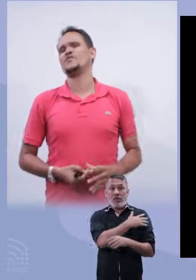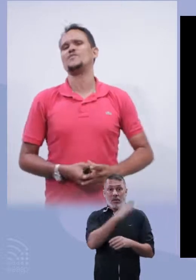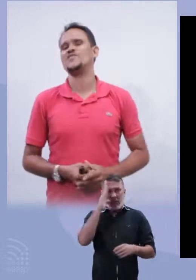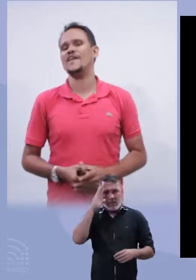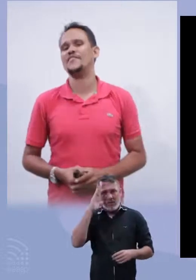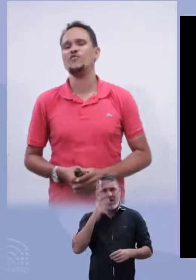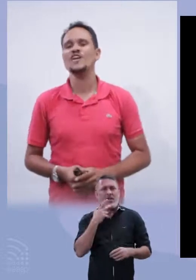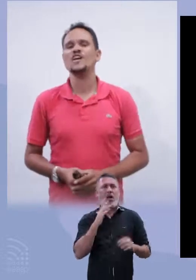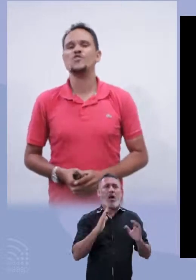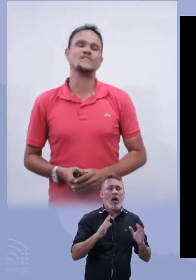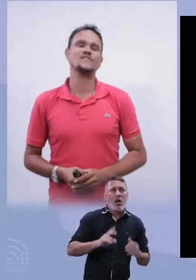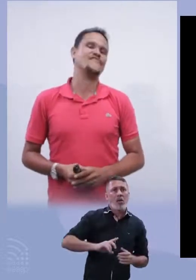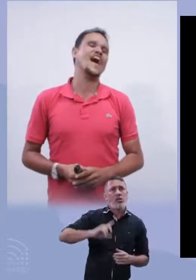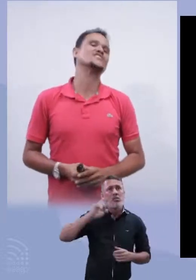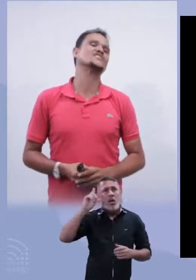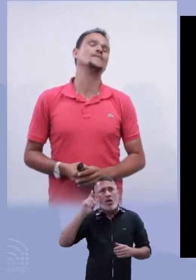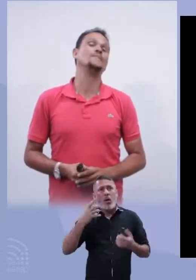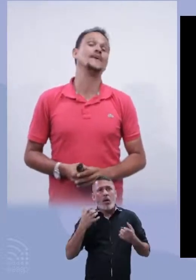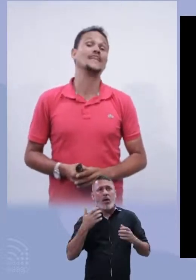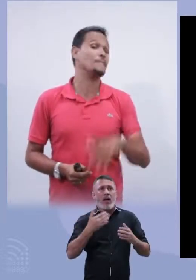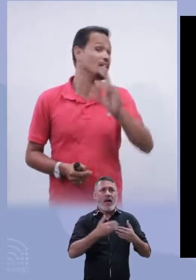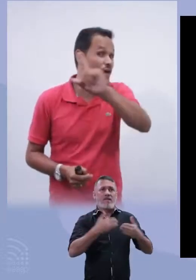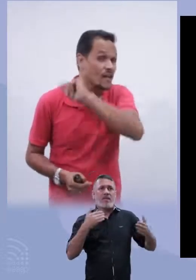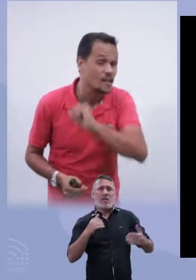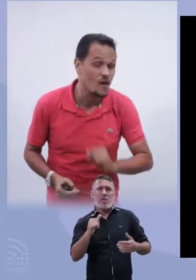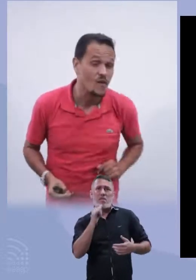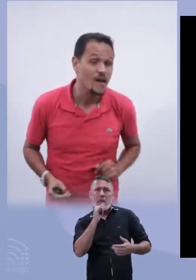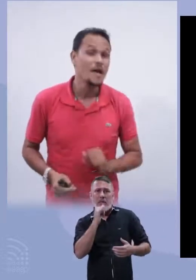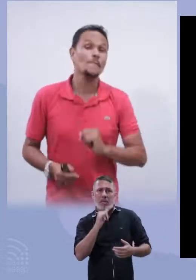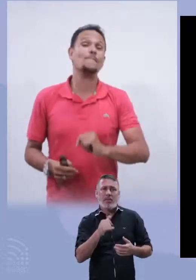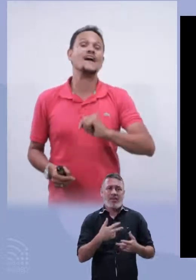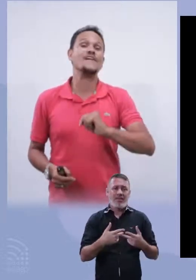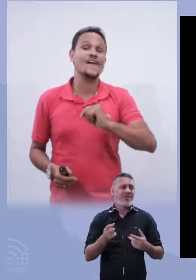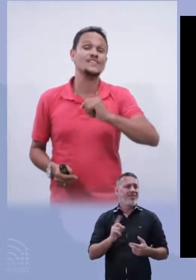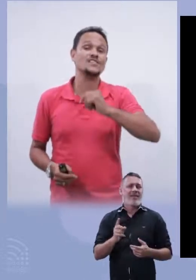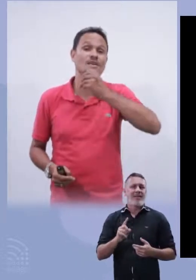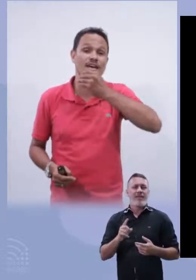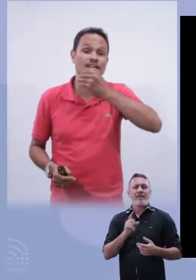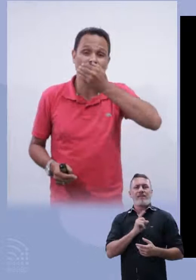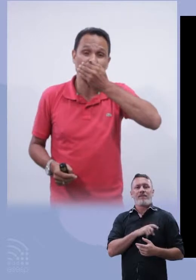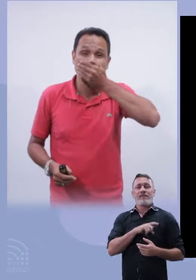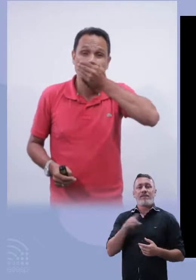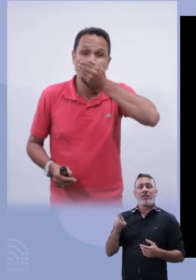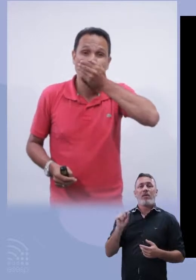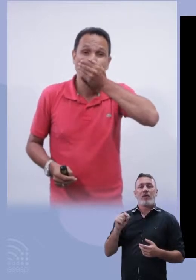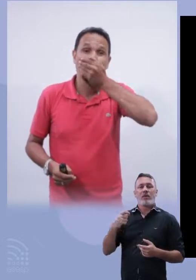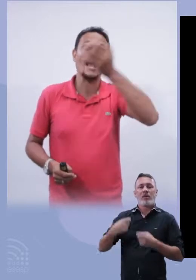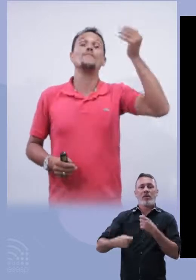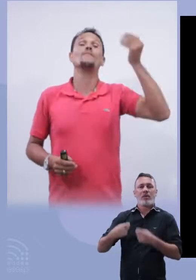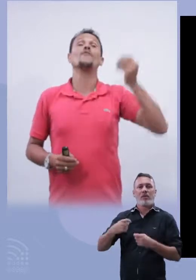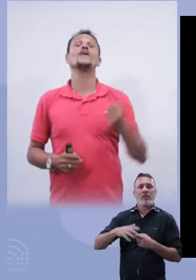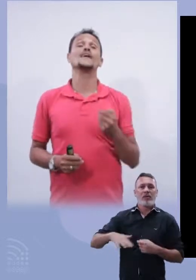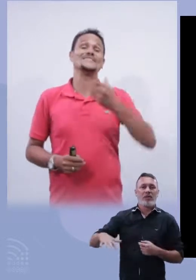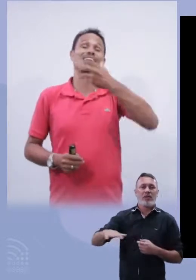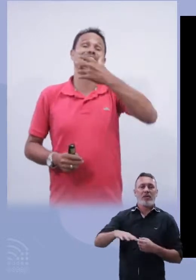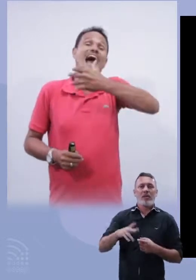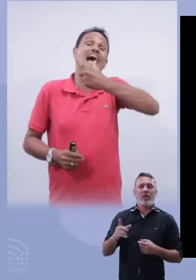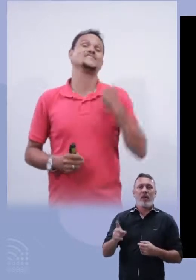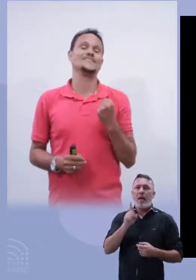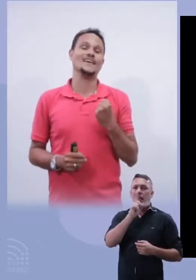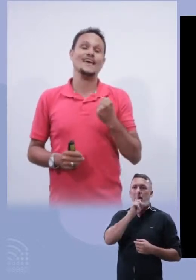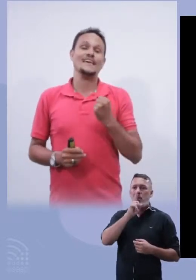jovens estão pedindo a Deus que os afaste da bebida, mas não era não. Pai, afasta de mim esse... Cala a boca,